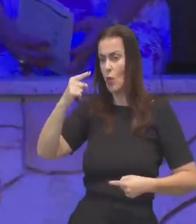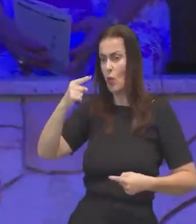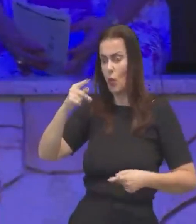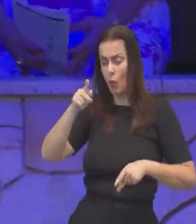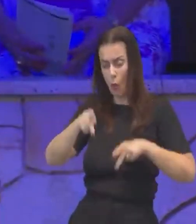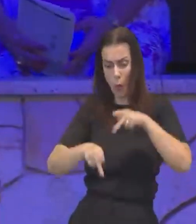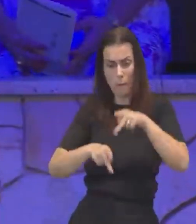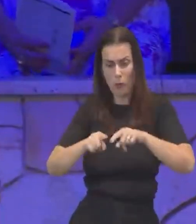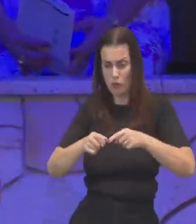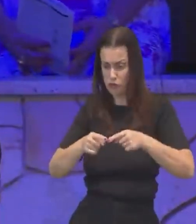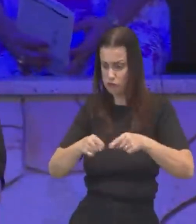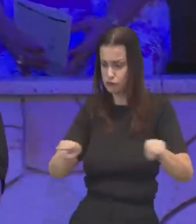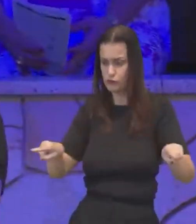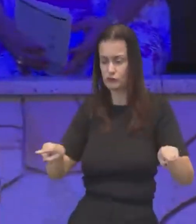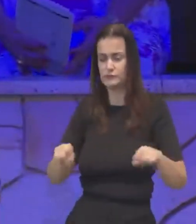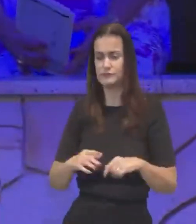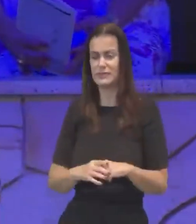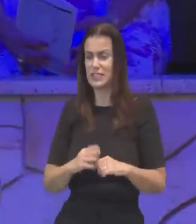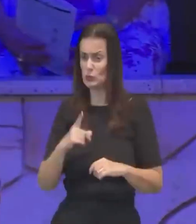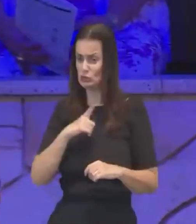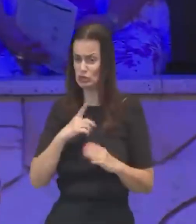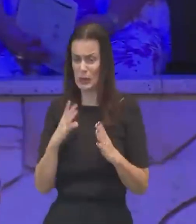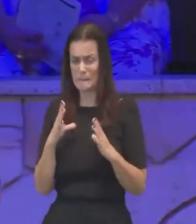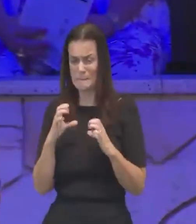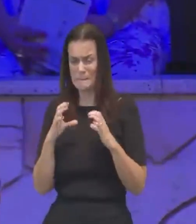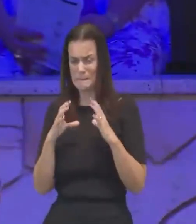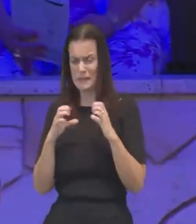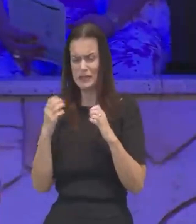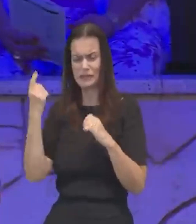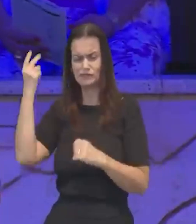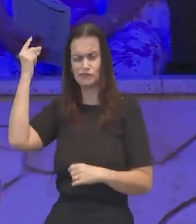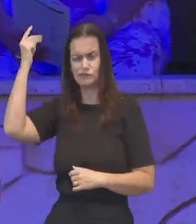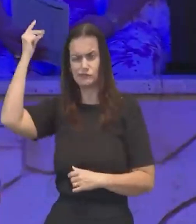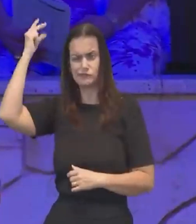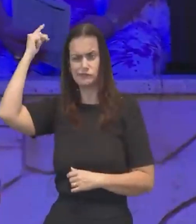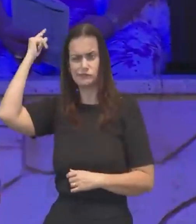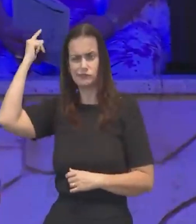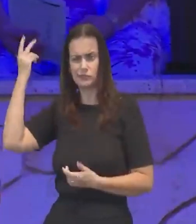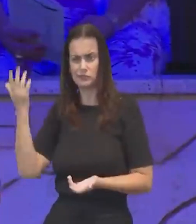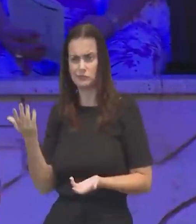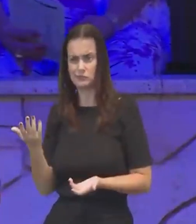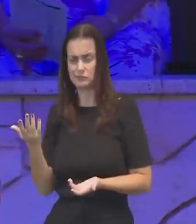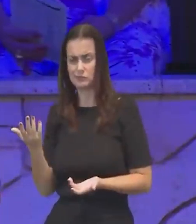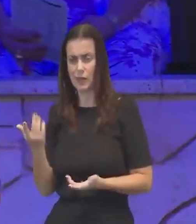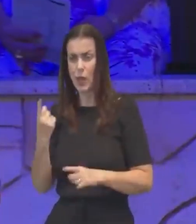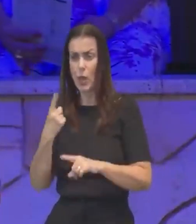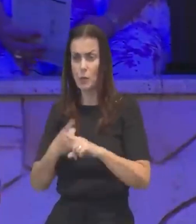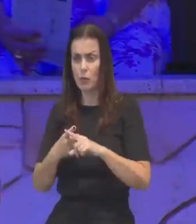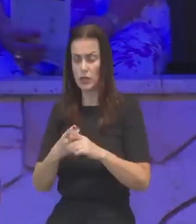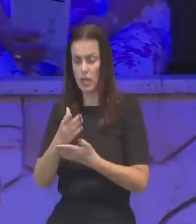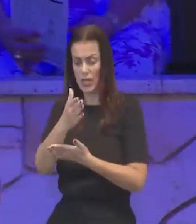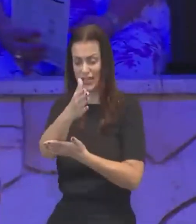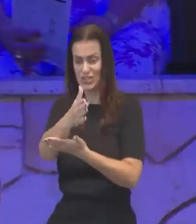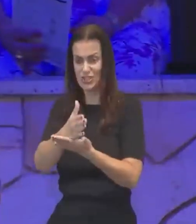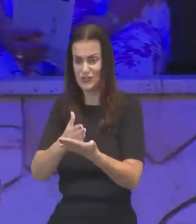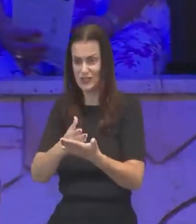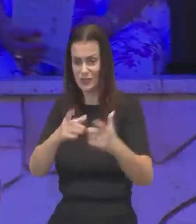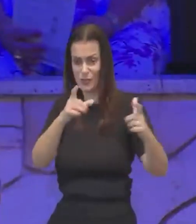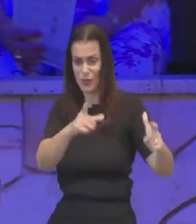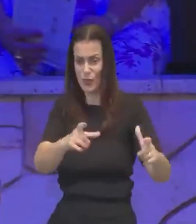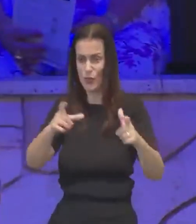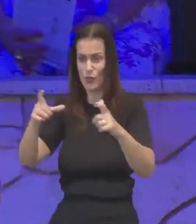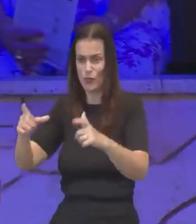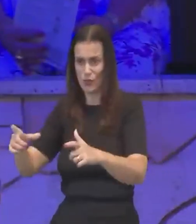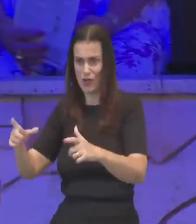de interesse, e essa briga era uma briga antiga, porque na divisão do reino de Israel,